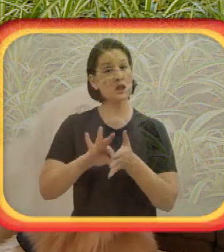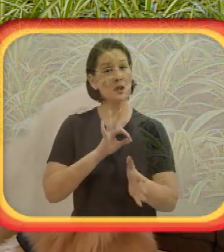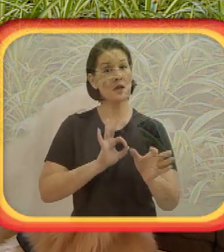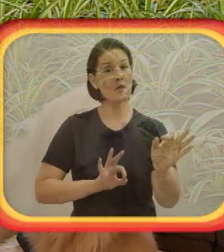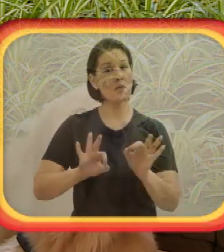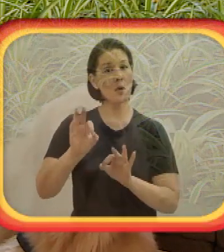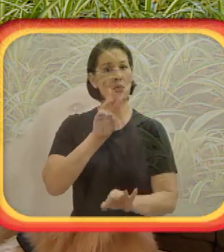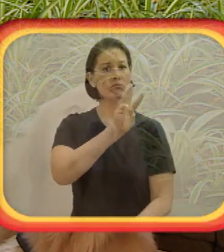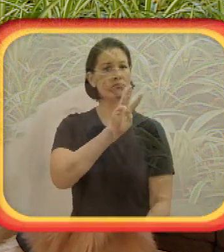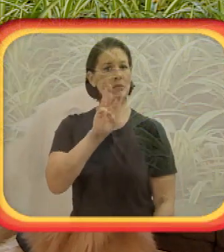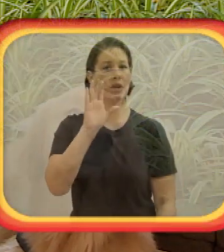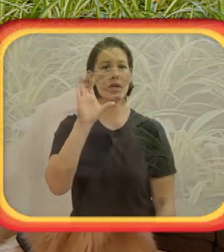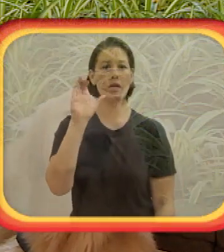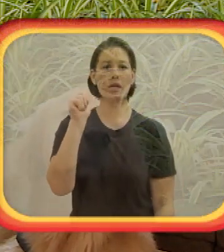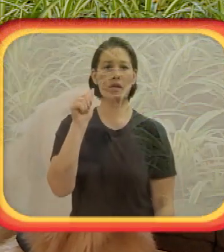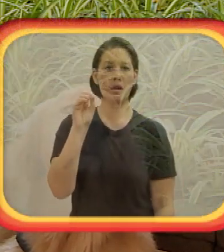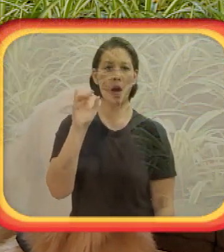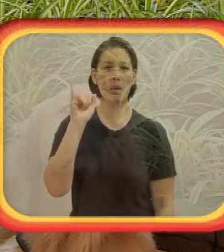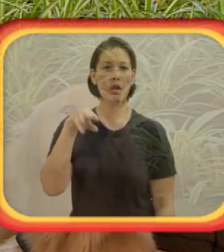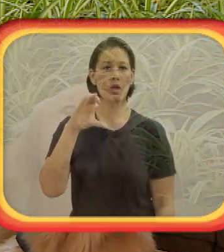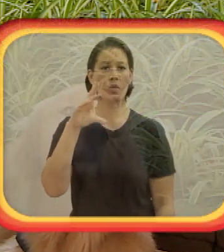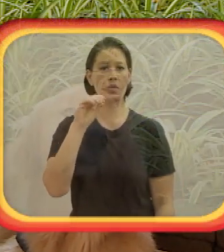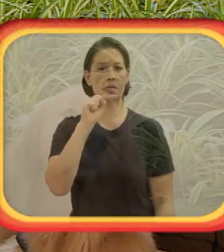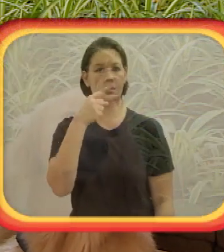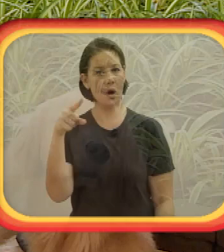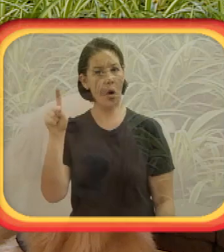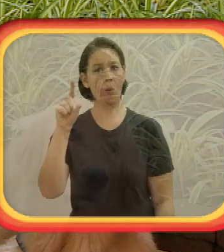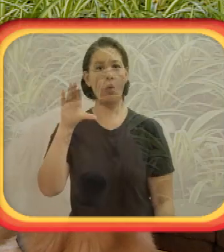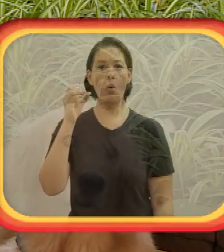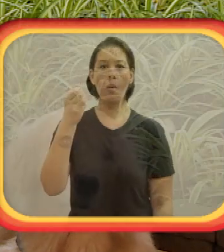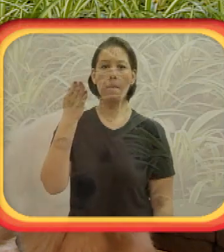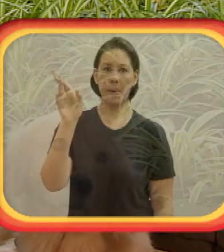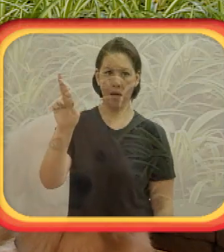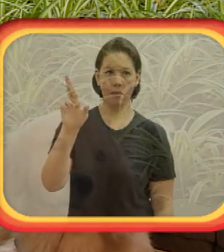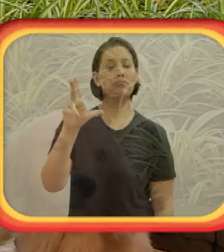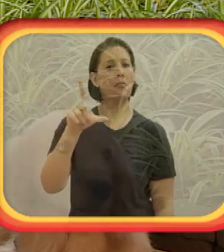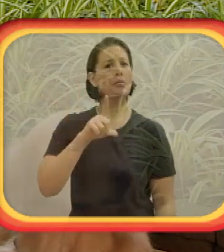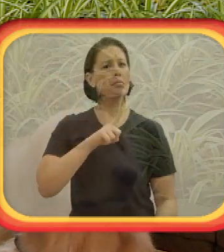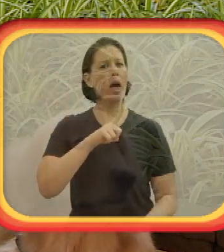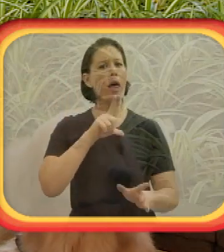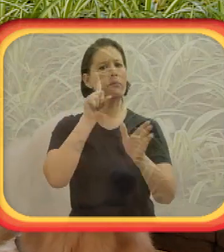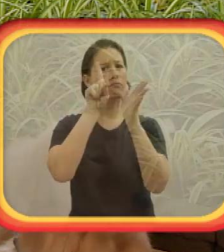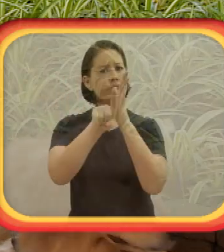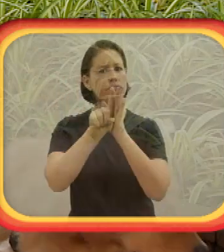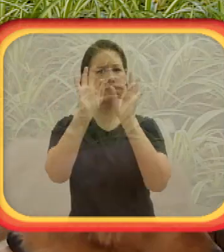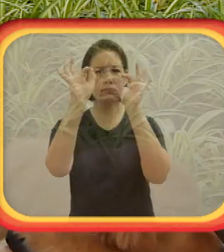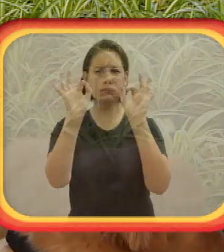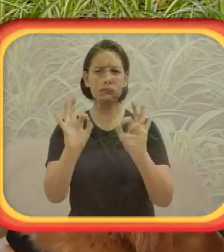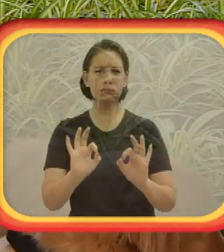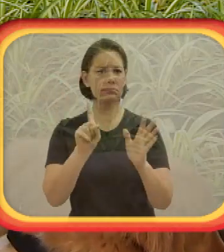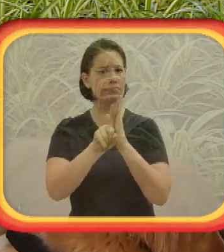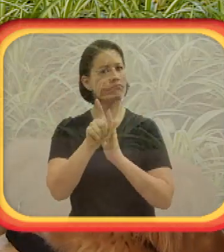inscrevi no projeto, né, no site cãoinclusão.com.br. Tem um formulário